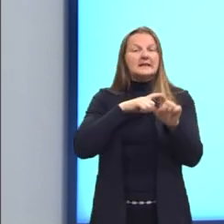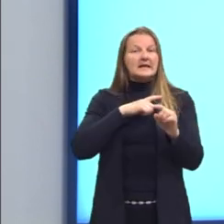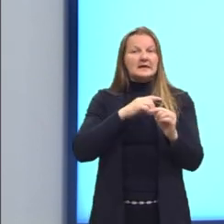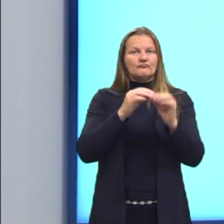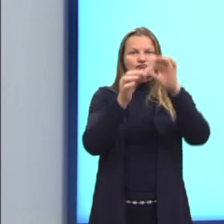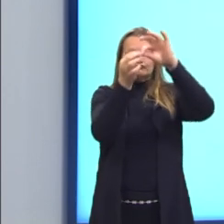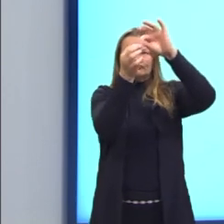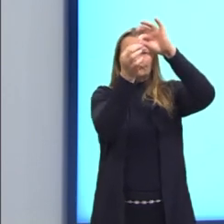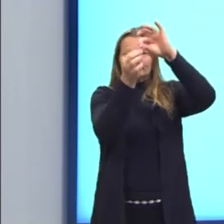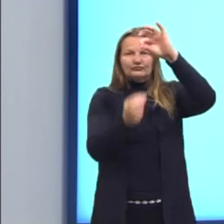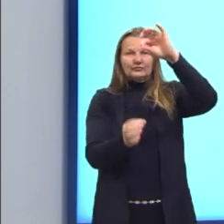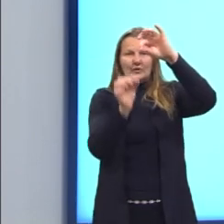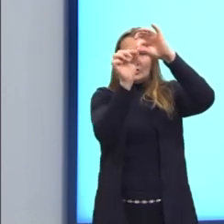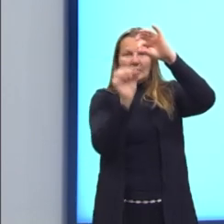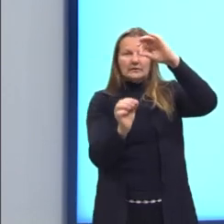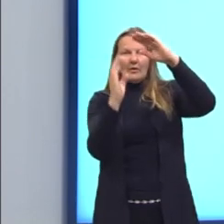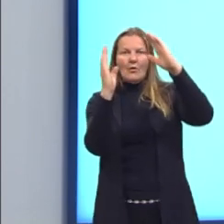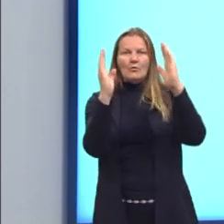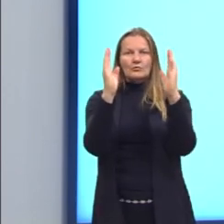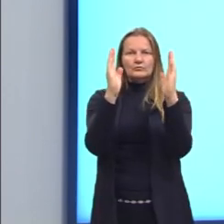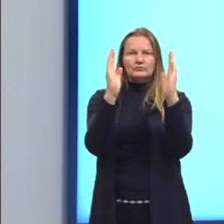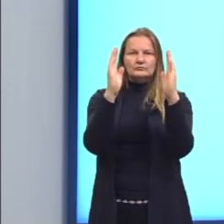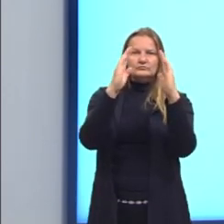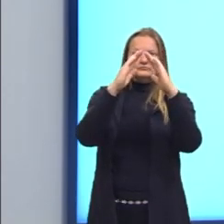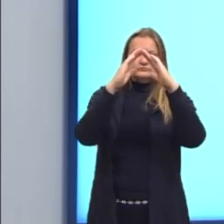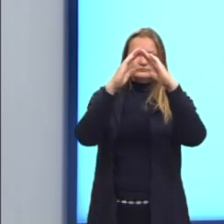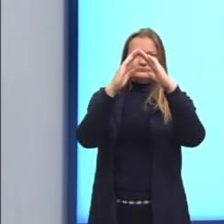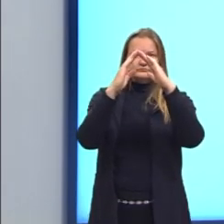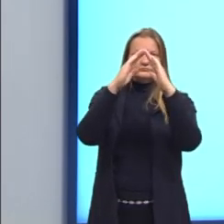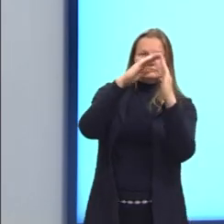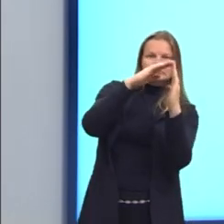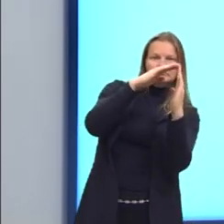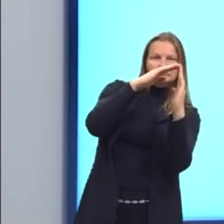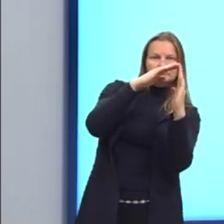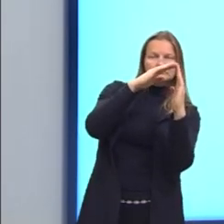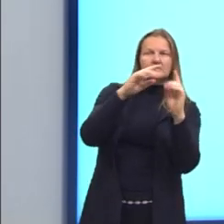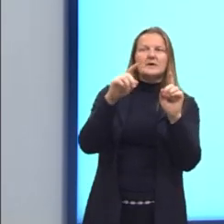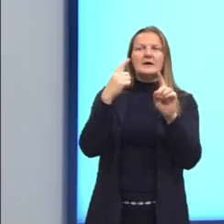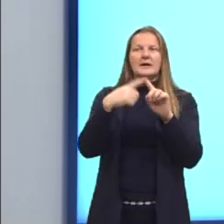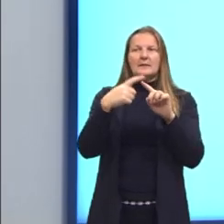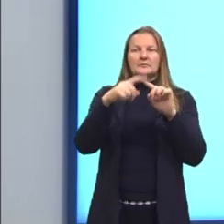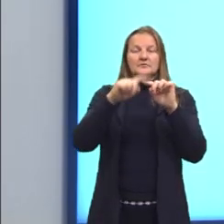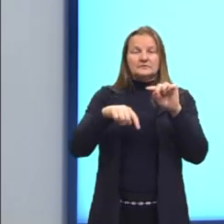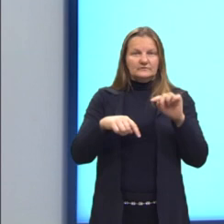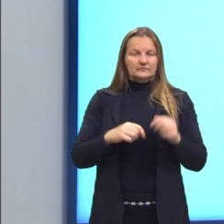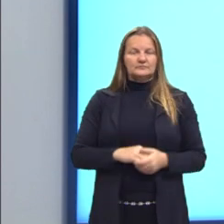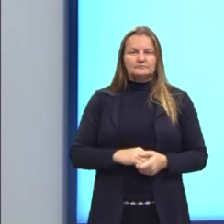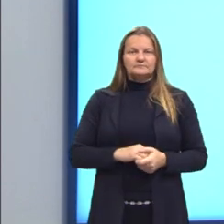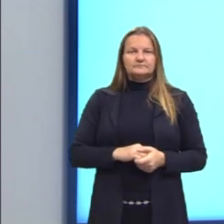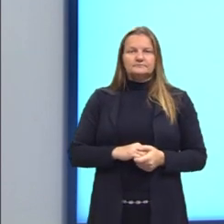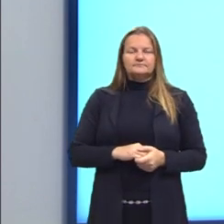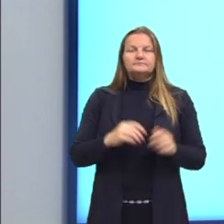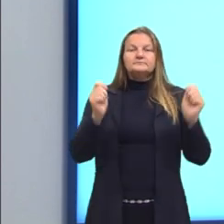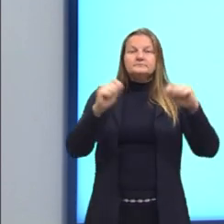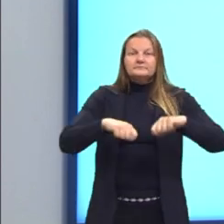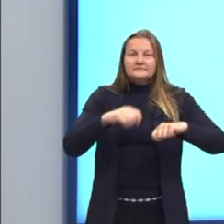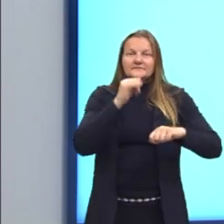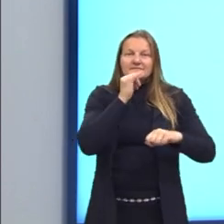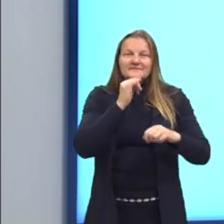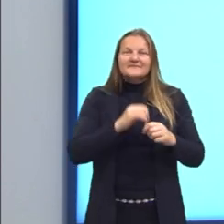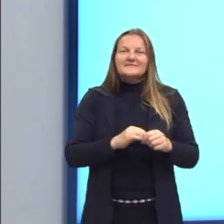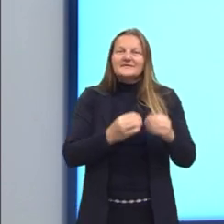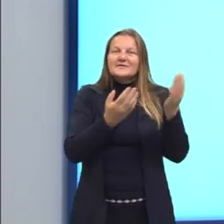como é que a gente pode classificar-se a gente pensa aqui no nosso. Nosso vértice da pirâmide